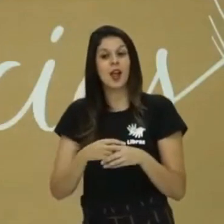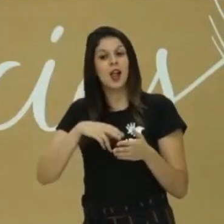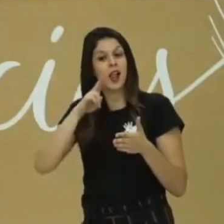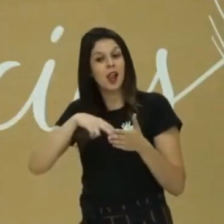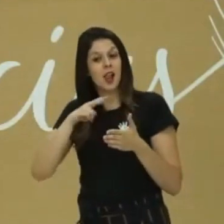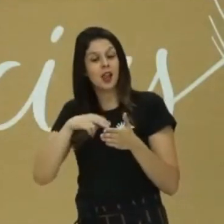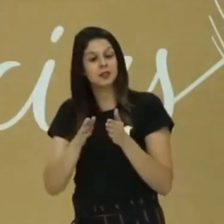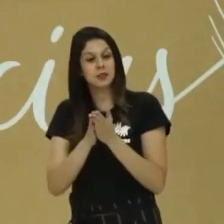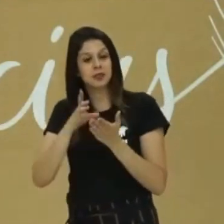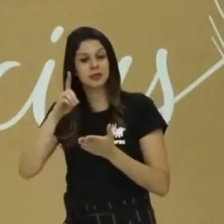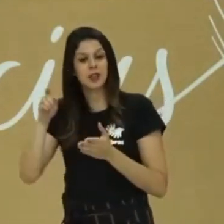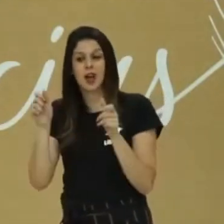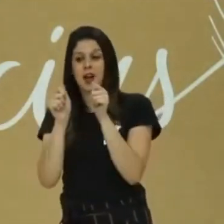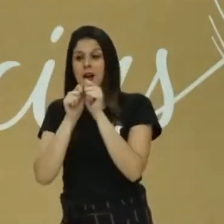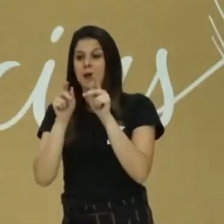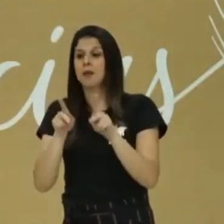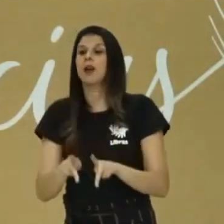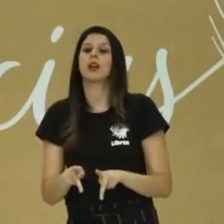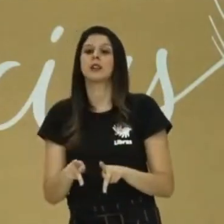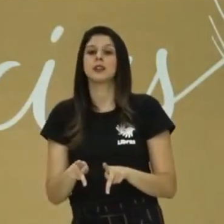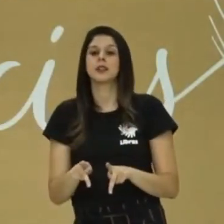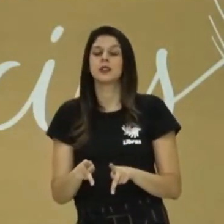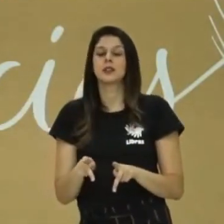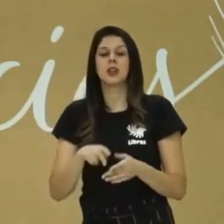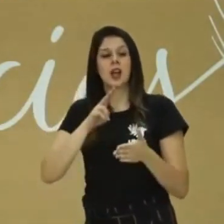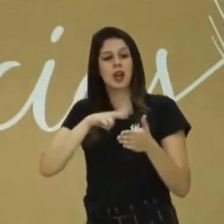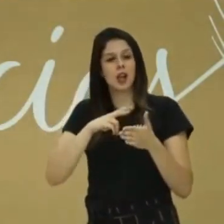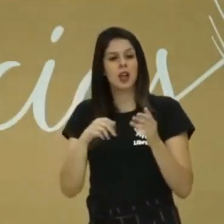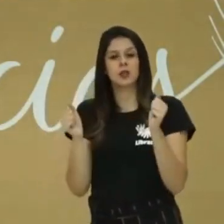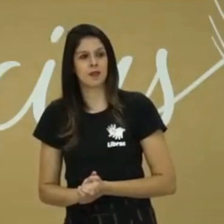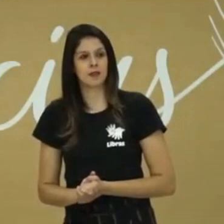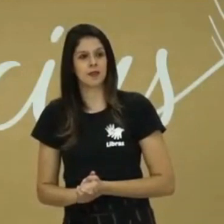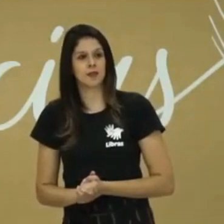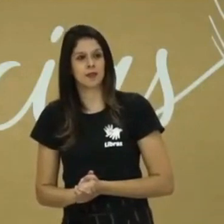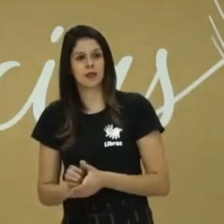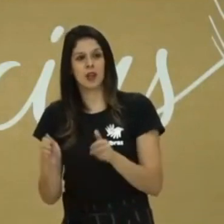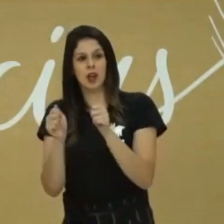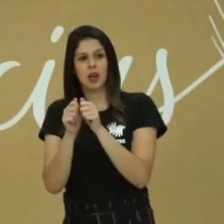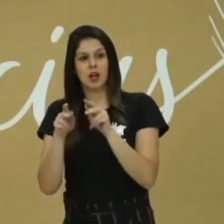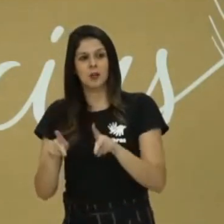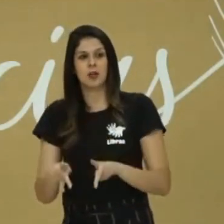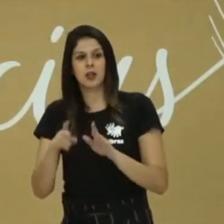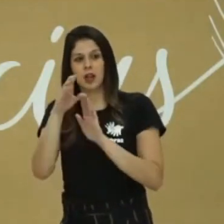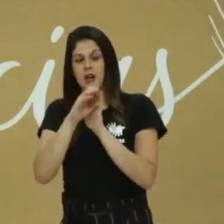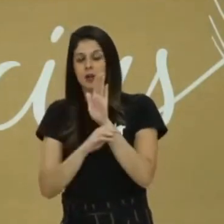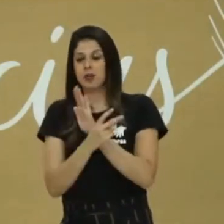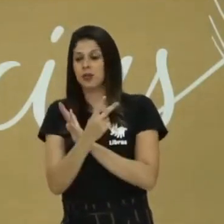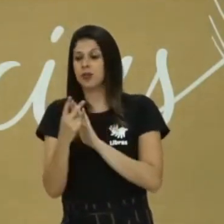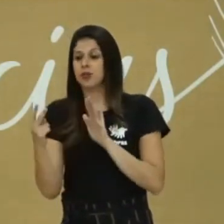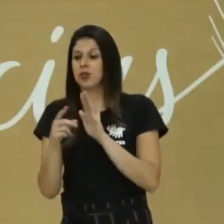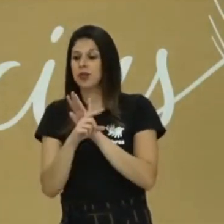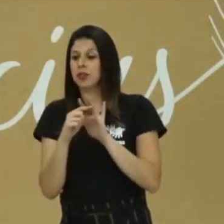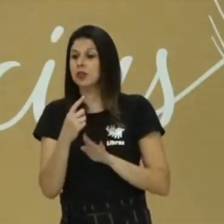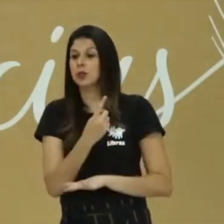Apocalipse nós vemos o que ele fala eu queria ver com você Apocalipse 22 a partir do Versículo